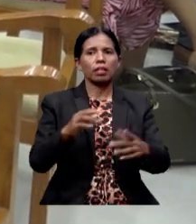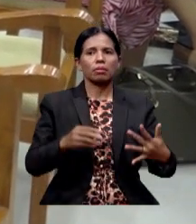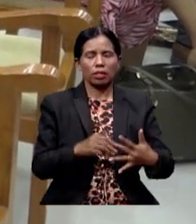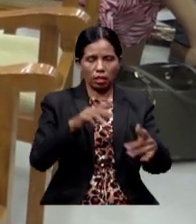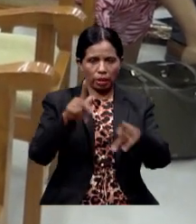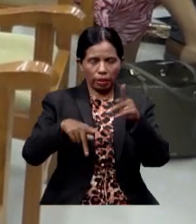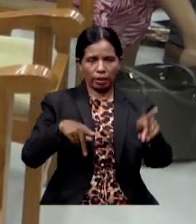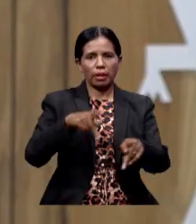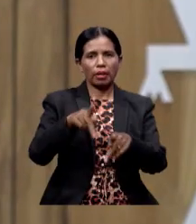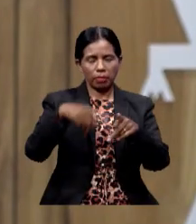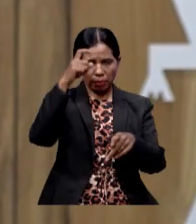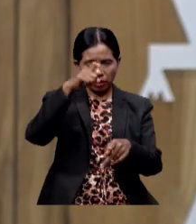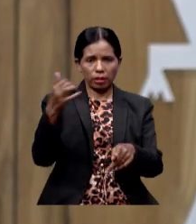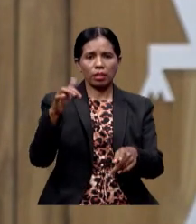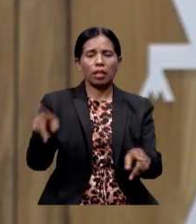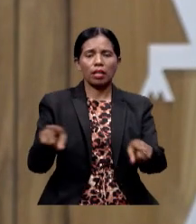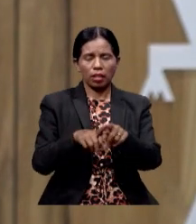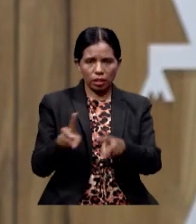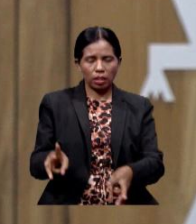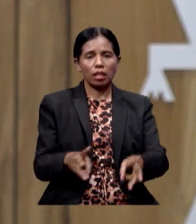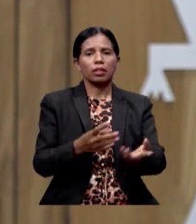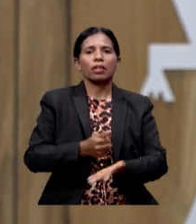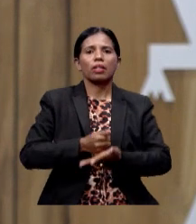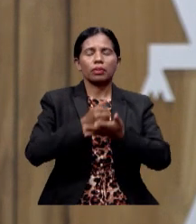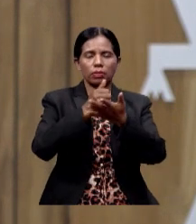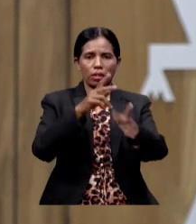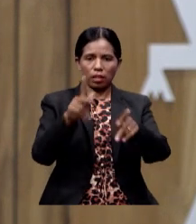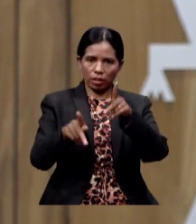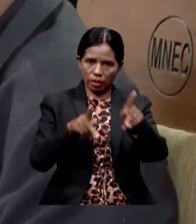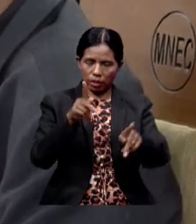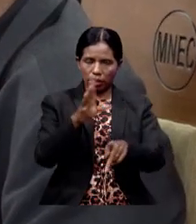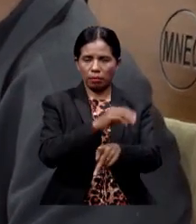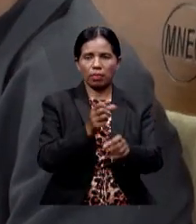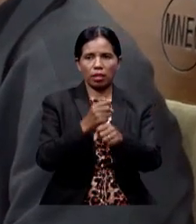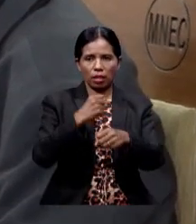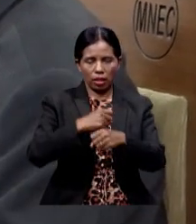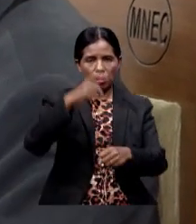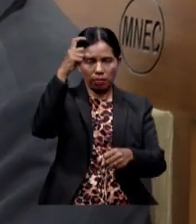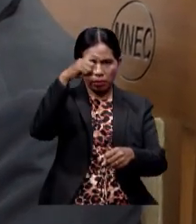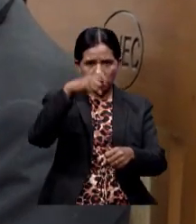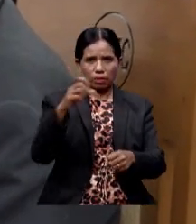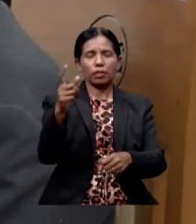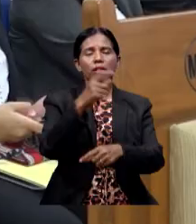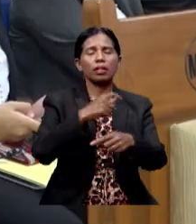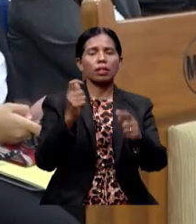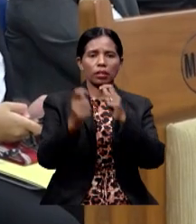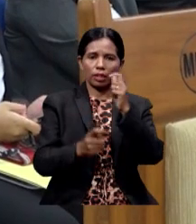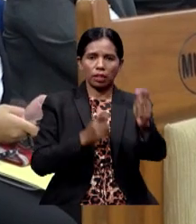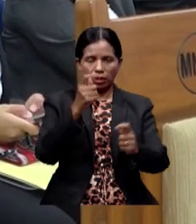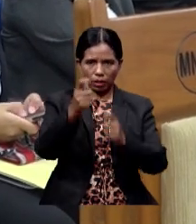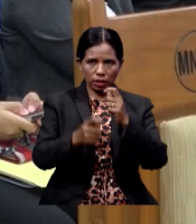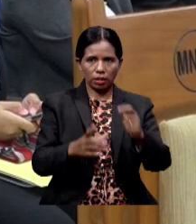ne hanesan dalan ida atu azuda ema bela halo diplomacia, ba ciência no tecnologia ia era globalização